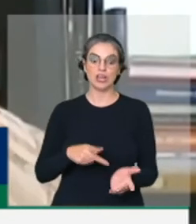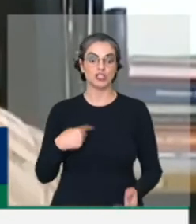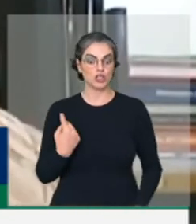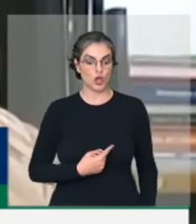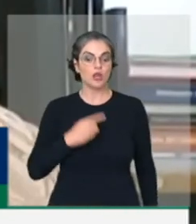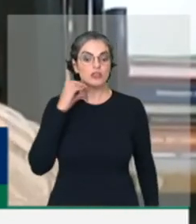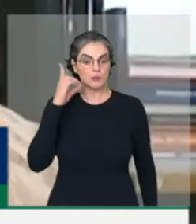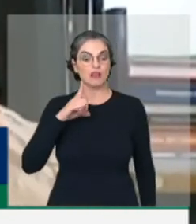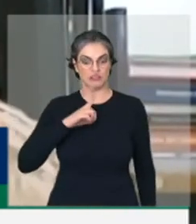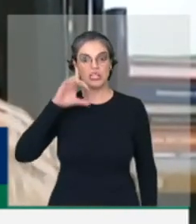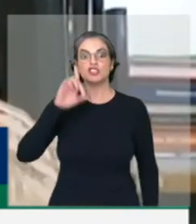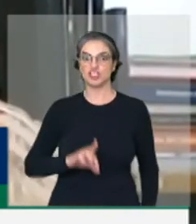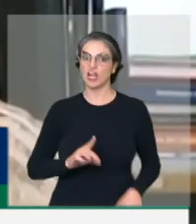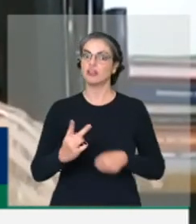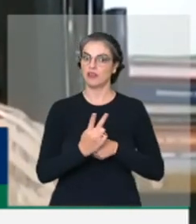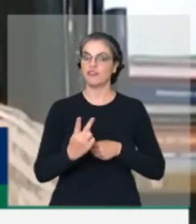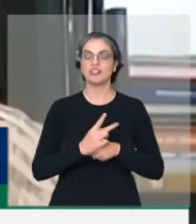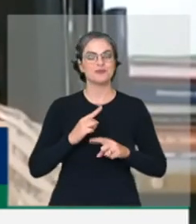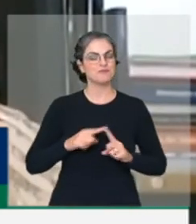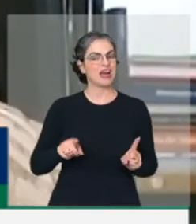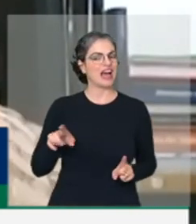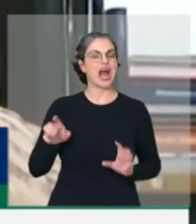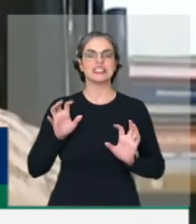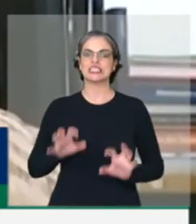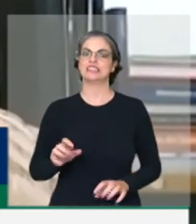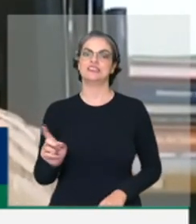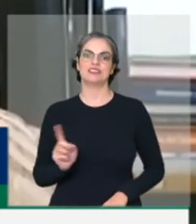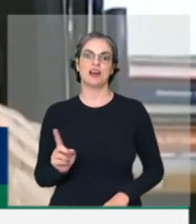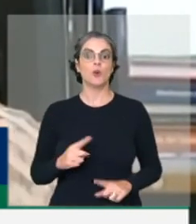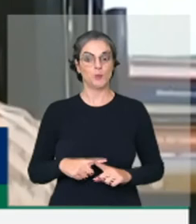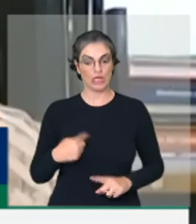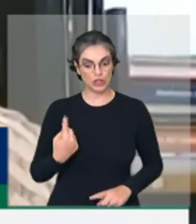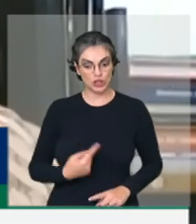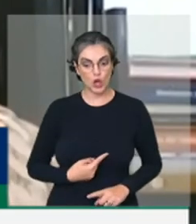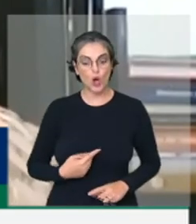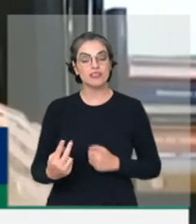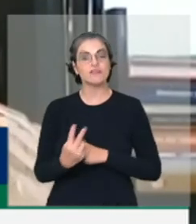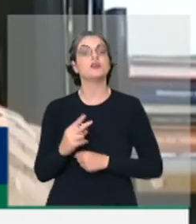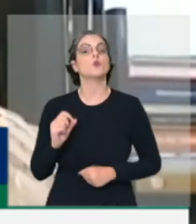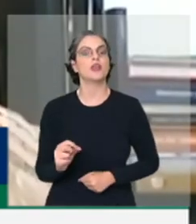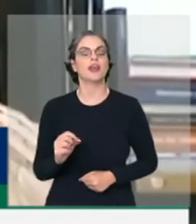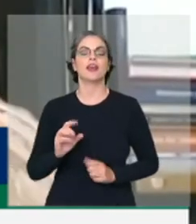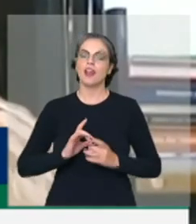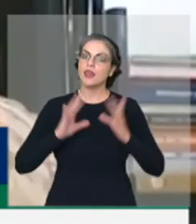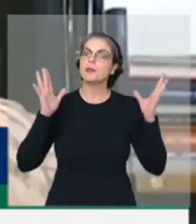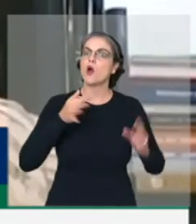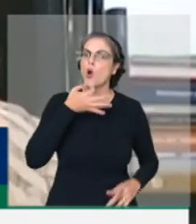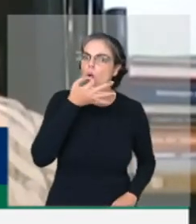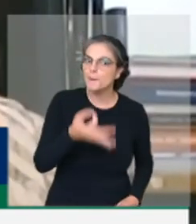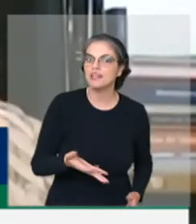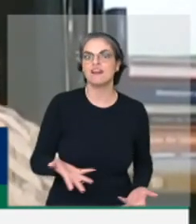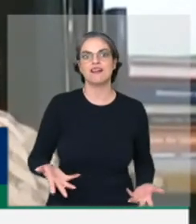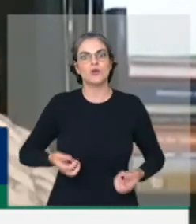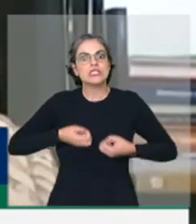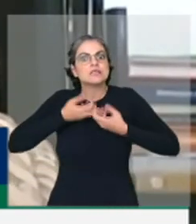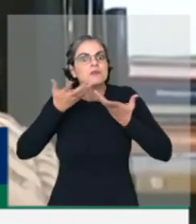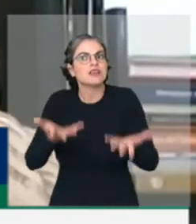dela, é, sem dúvida, a garantia da liberdade de opinião, de expressão, de identificação das